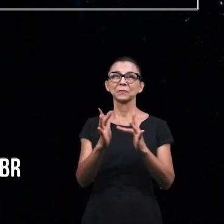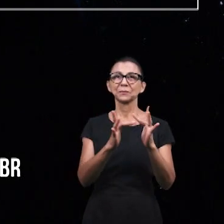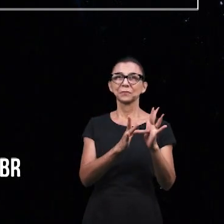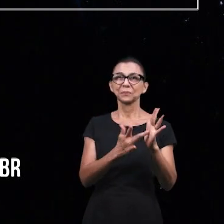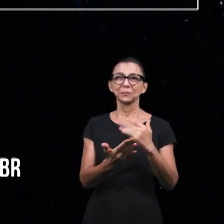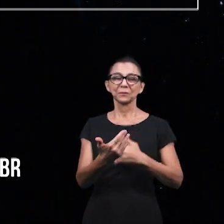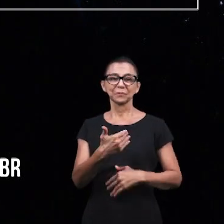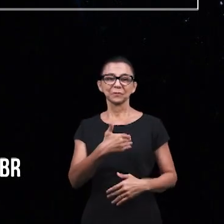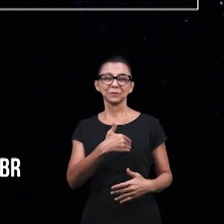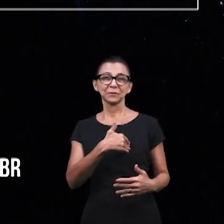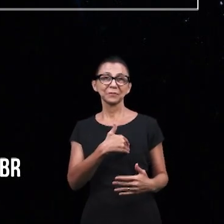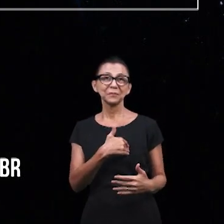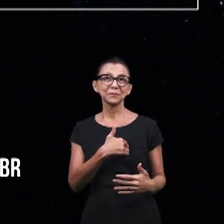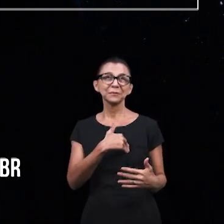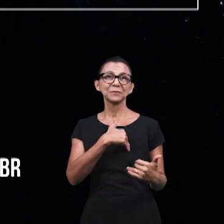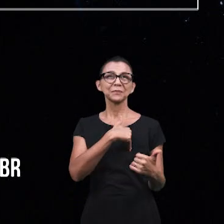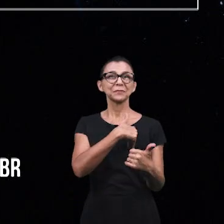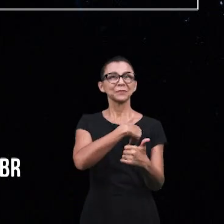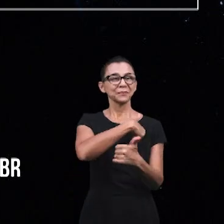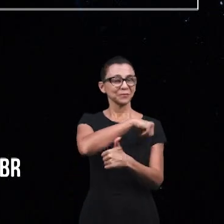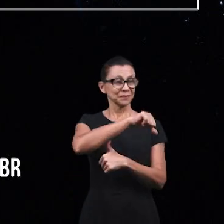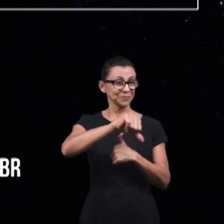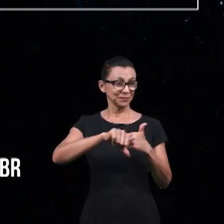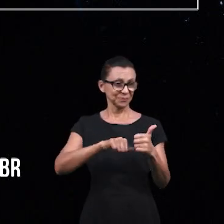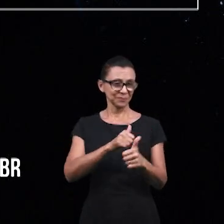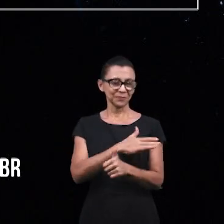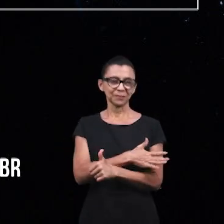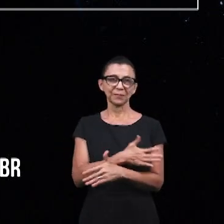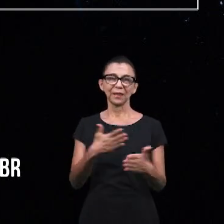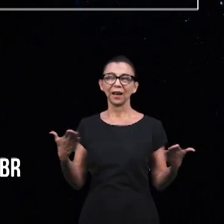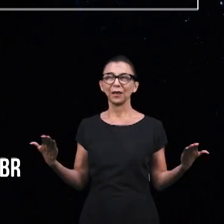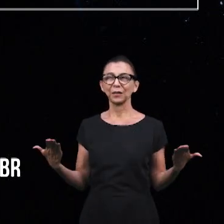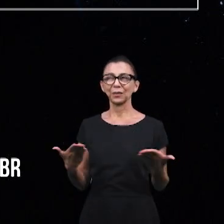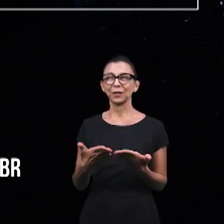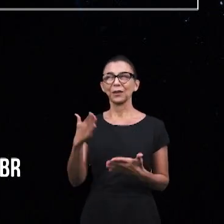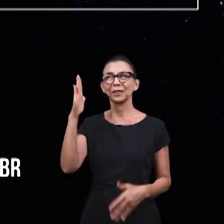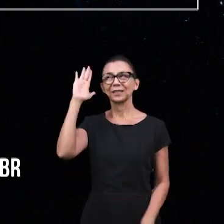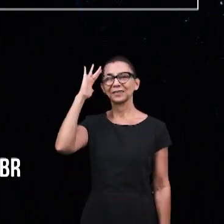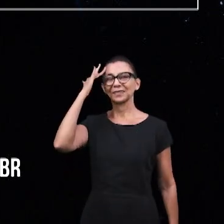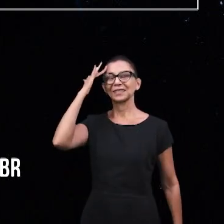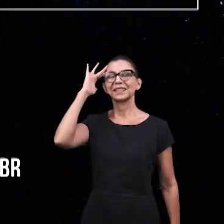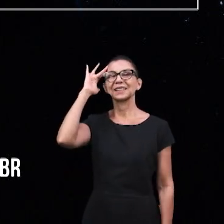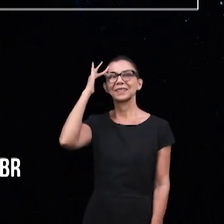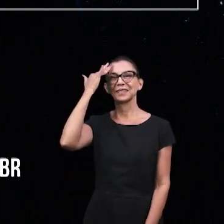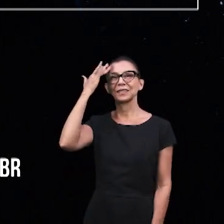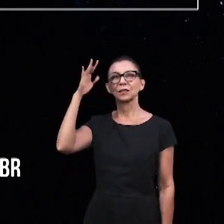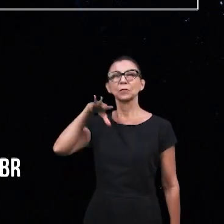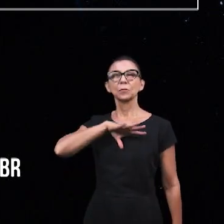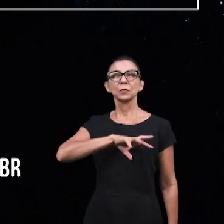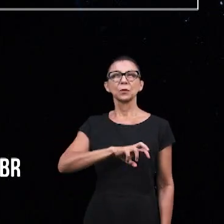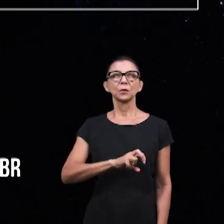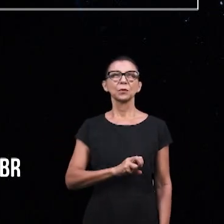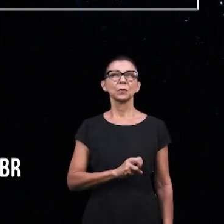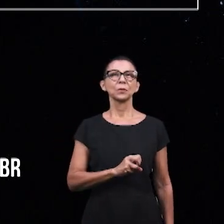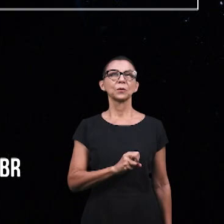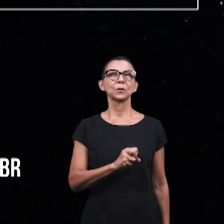Jesus. Nasci de novo pra entender o amor